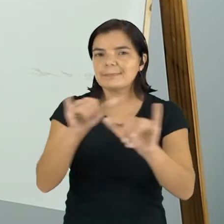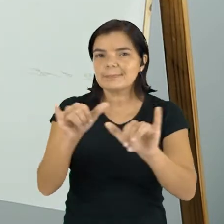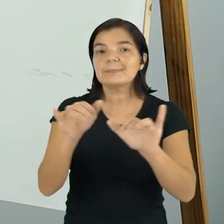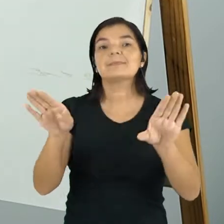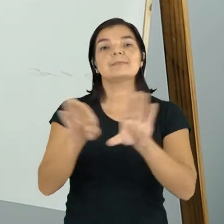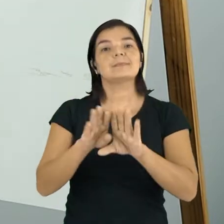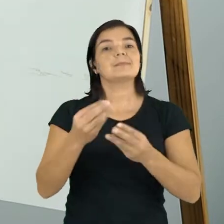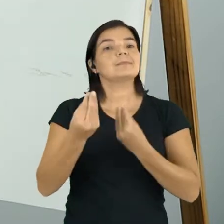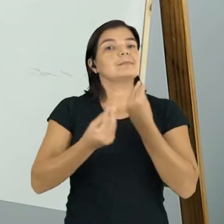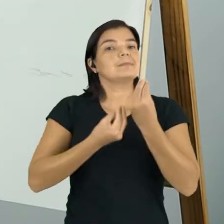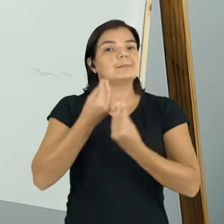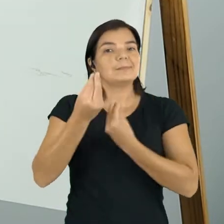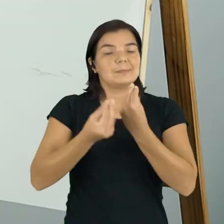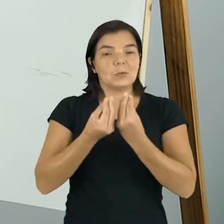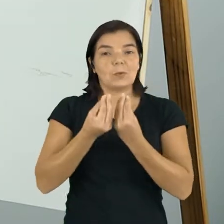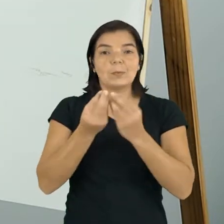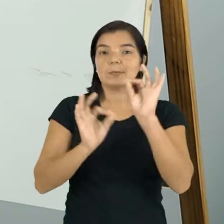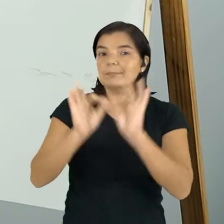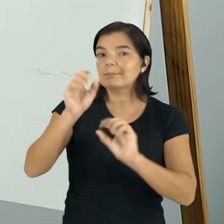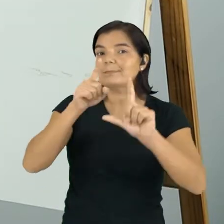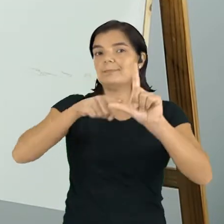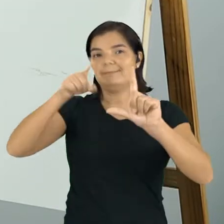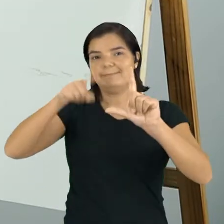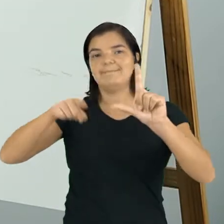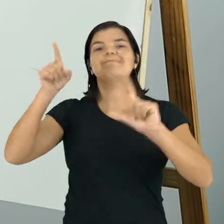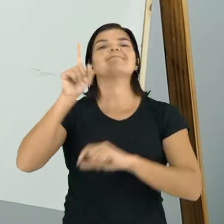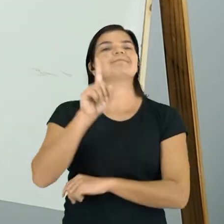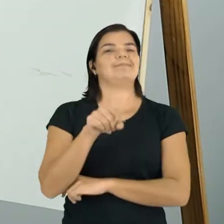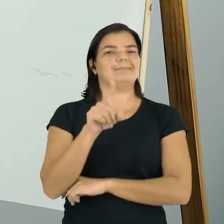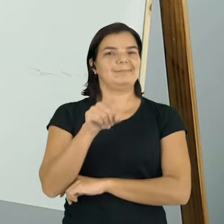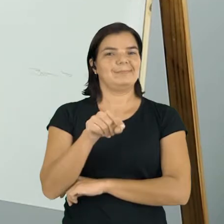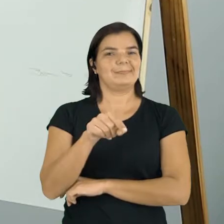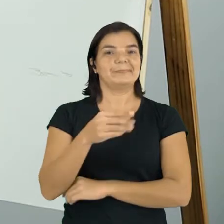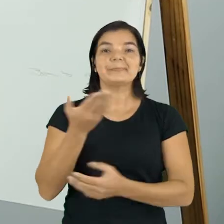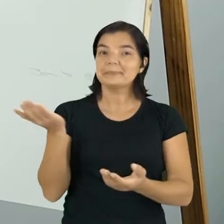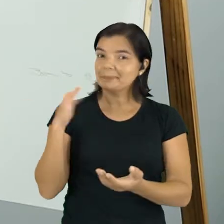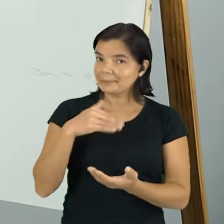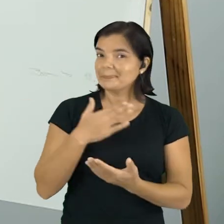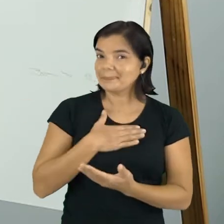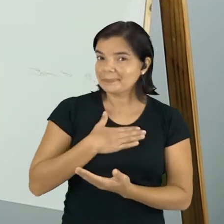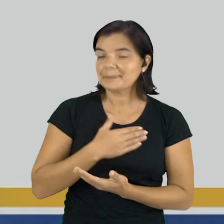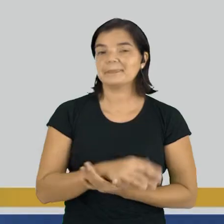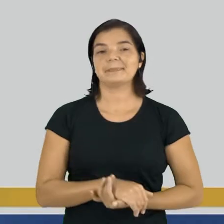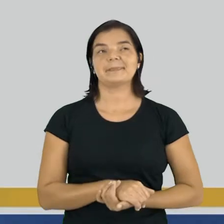informações e como nós montamos um gráfico. Isso mesmo. Vamos comigo?